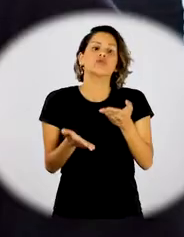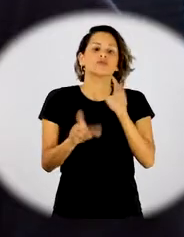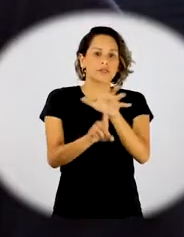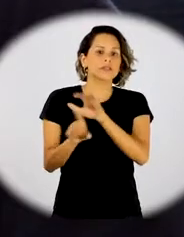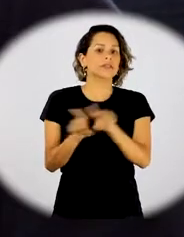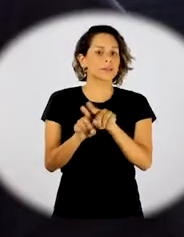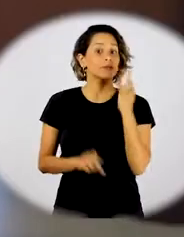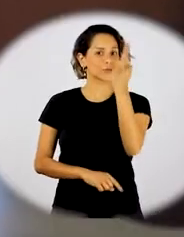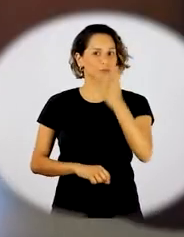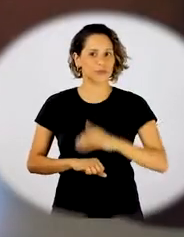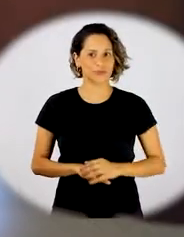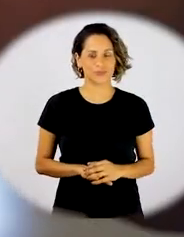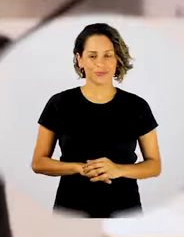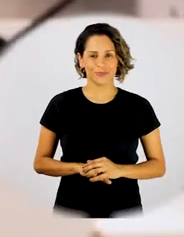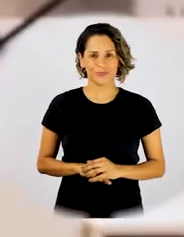futuro.